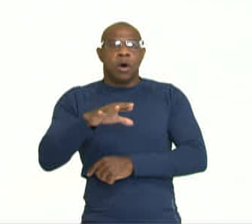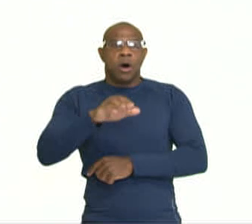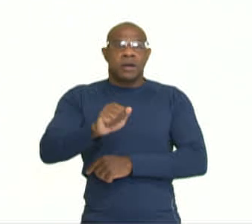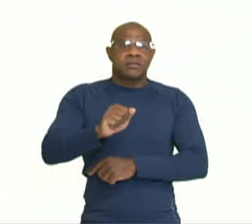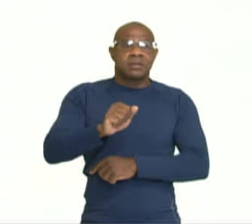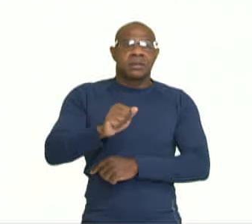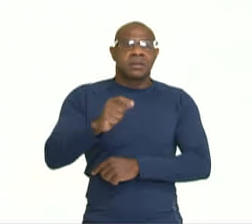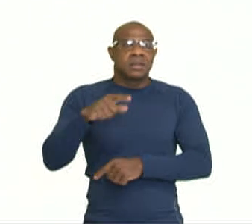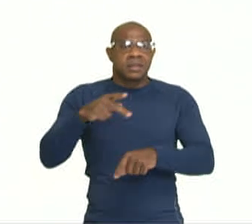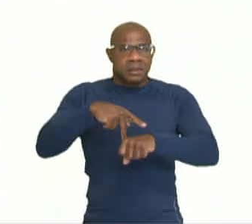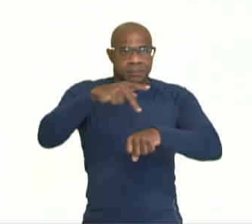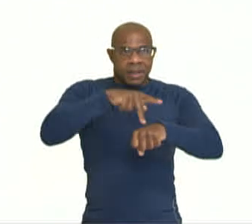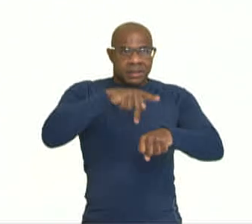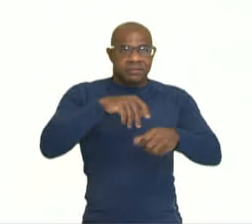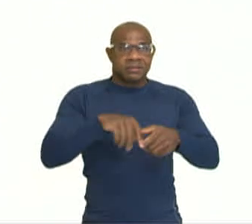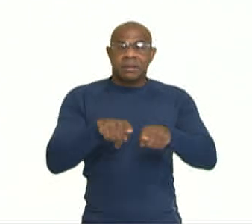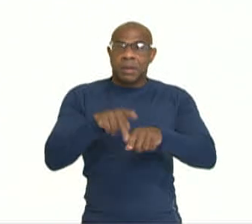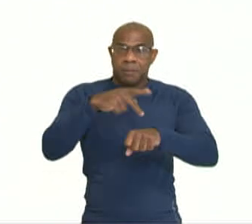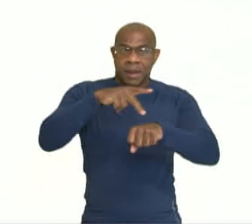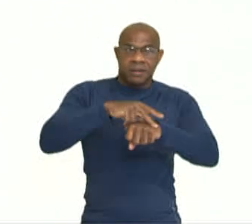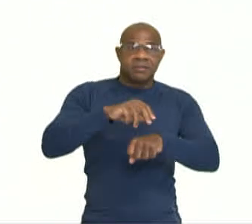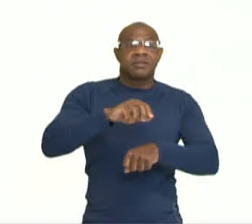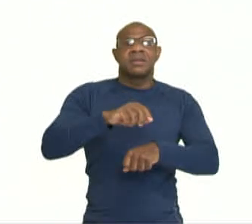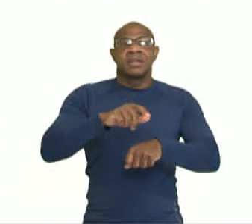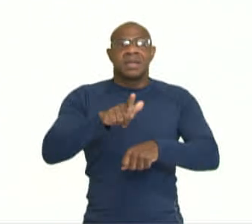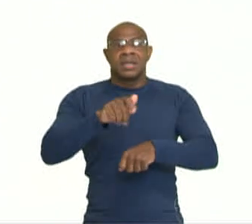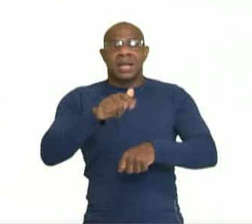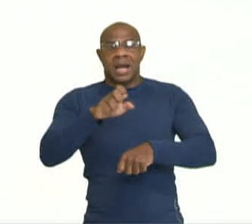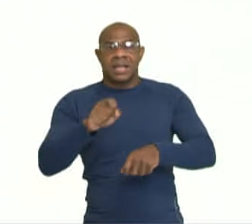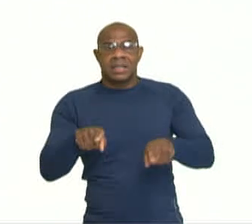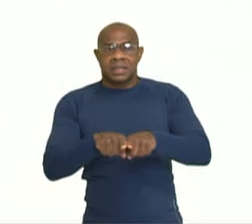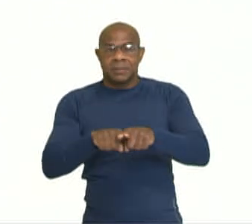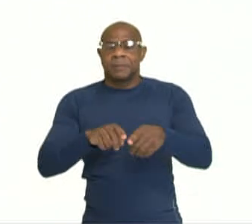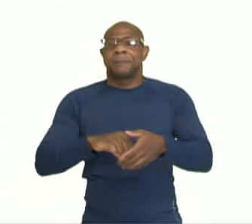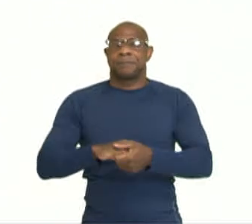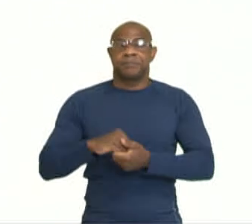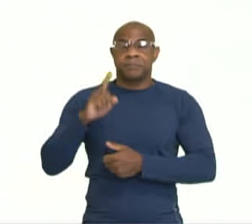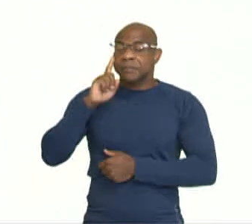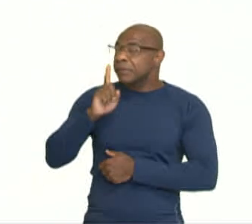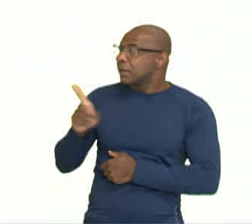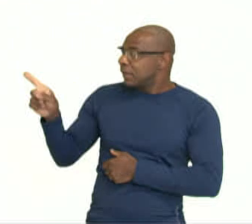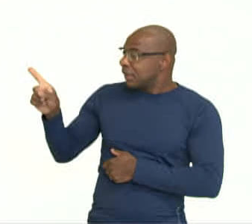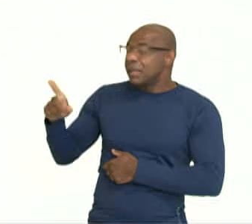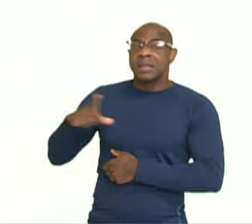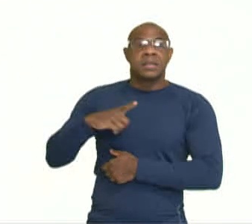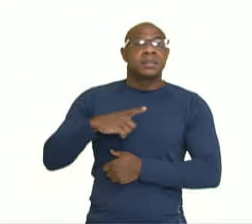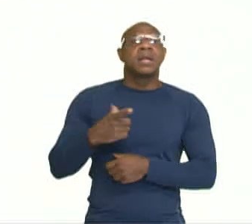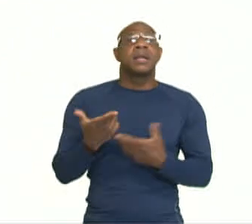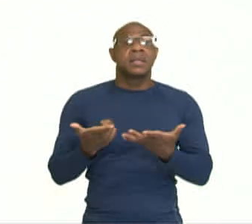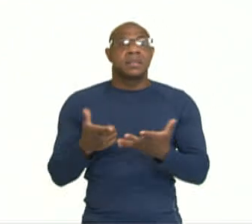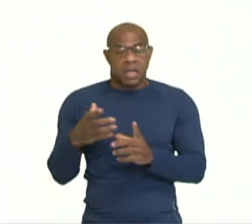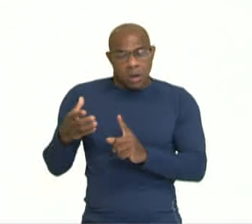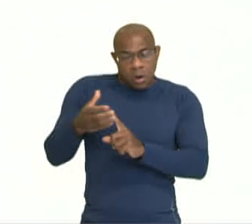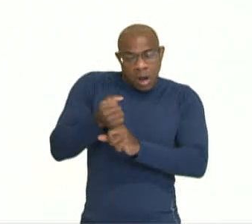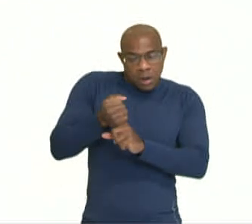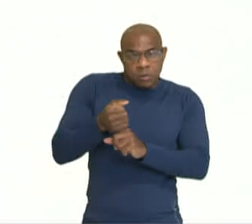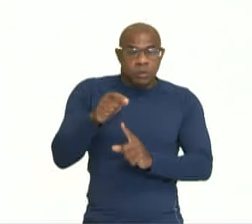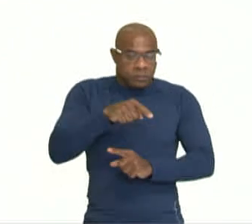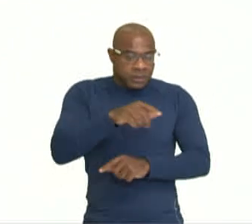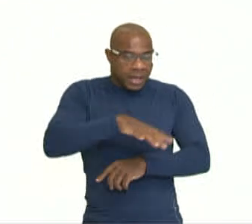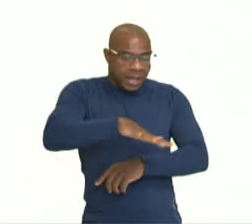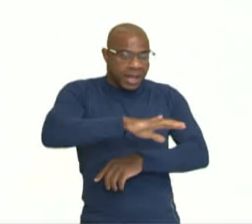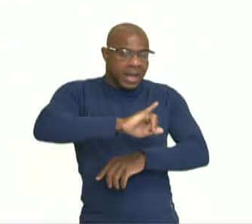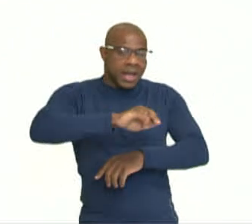esquerdo chamado País de Gales, dominando a chamada Ilha da Grã-Bretanha. Mas não obstante ao domínio da Ilha de